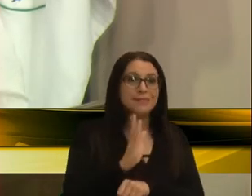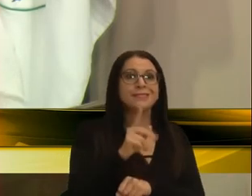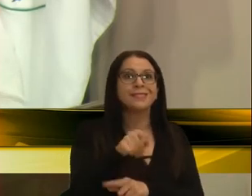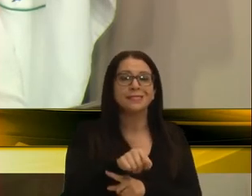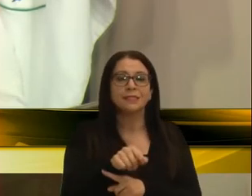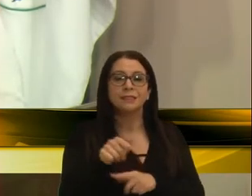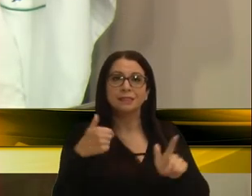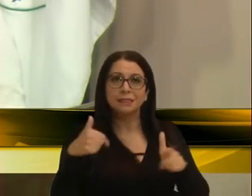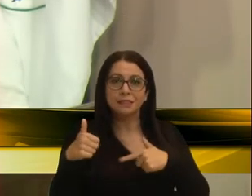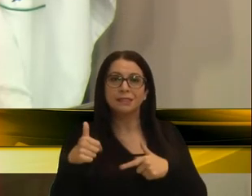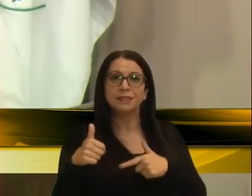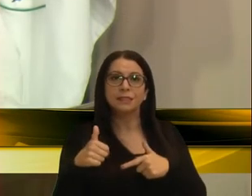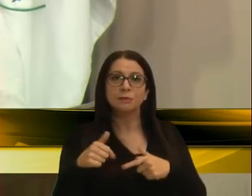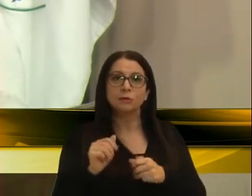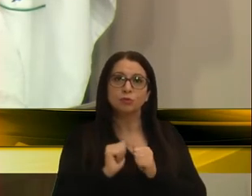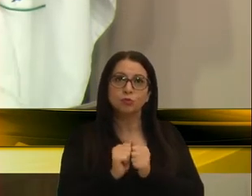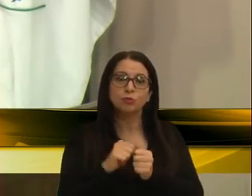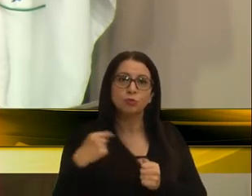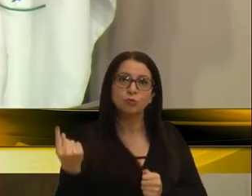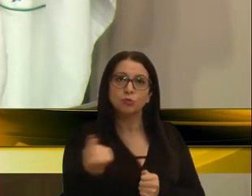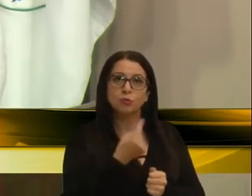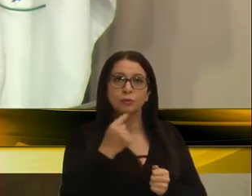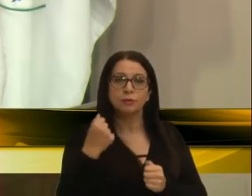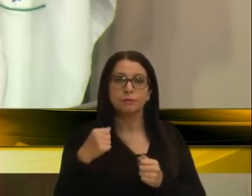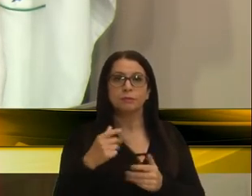é um trabalho de conjunto que a gente